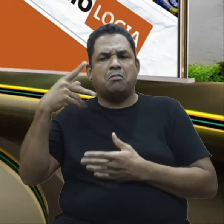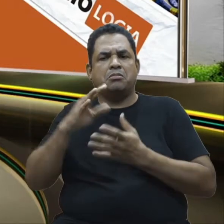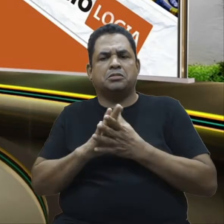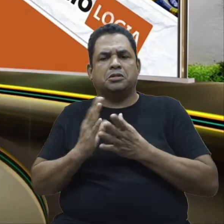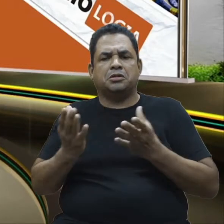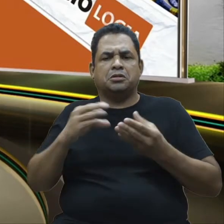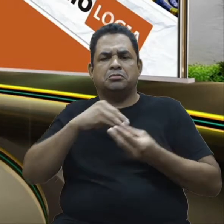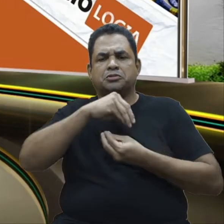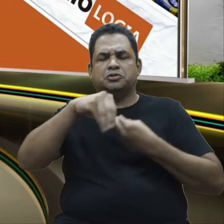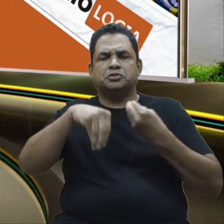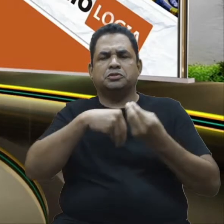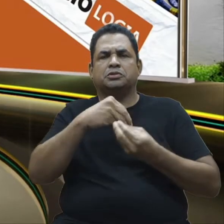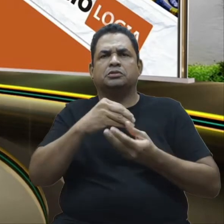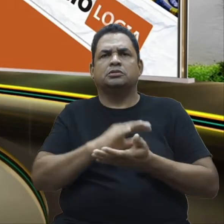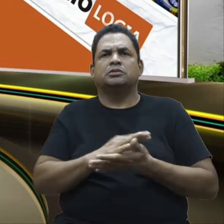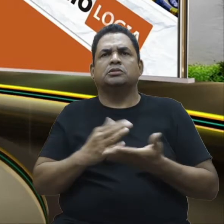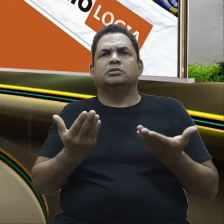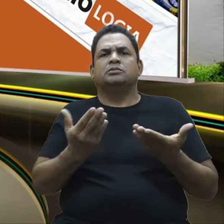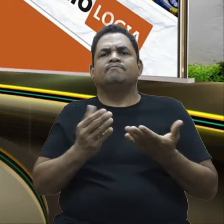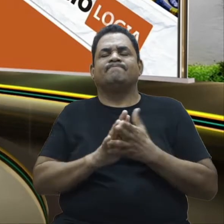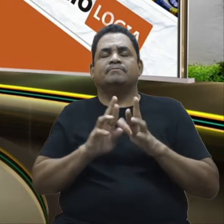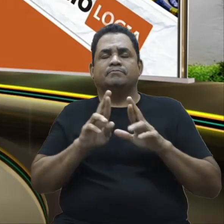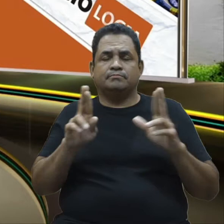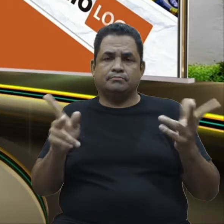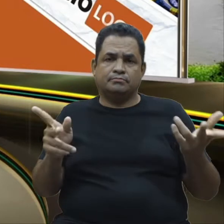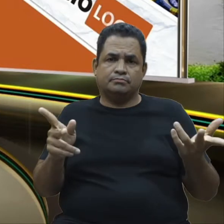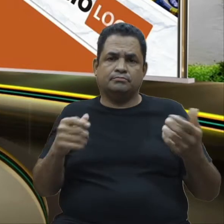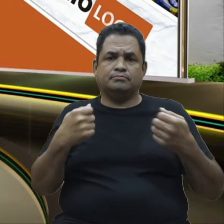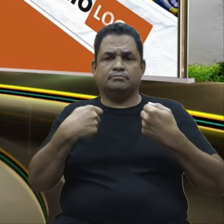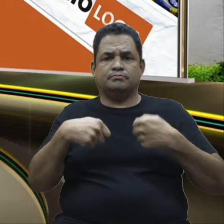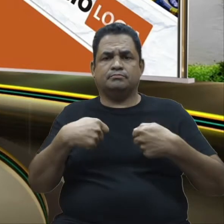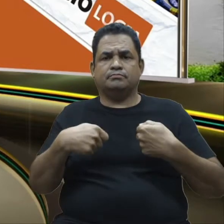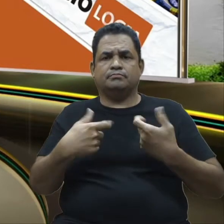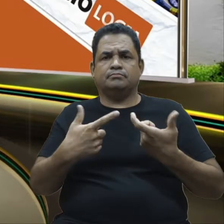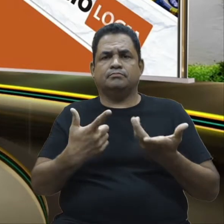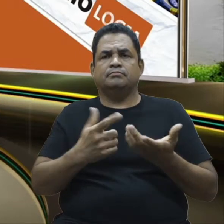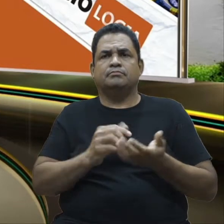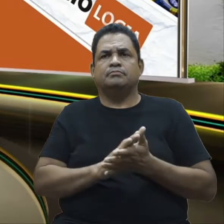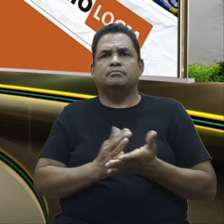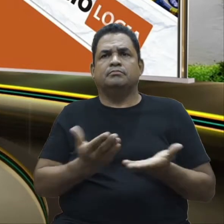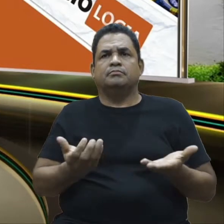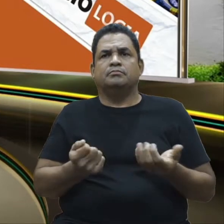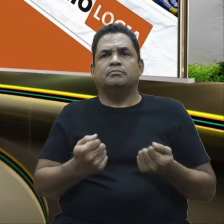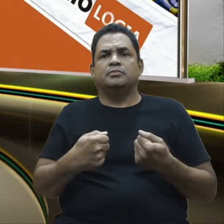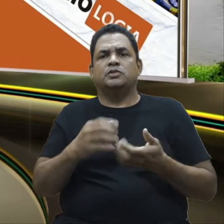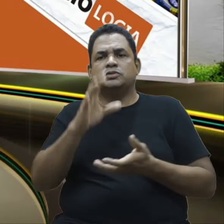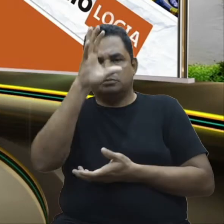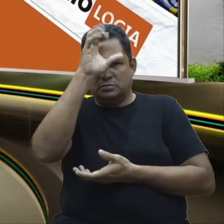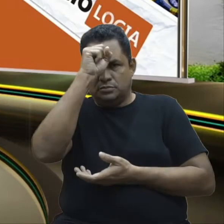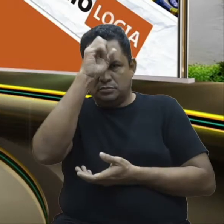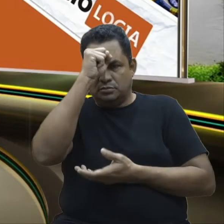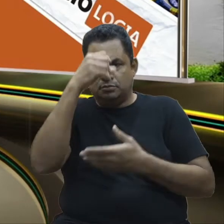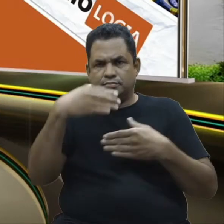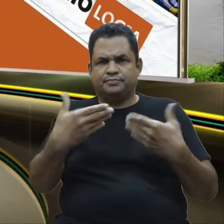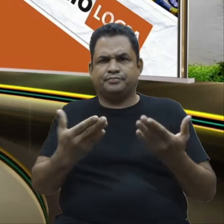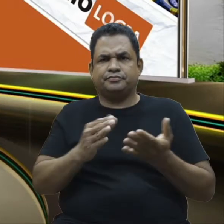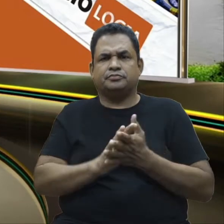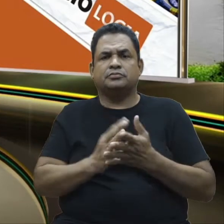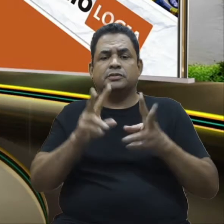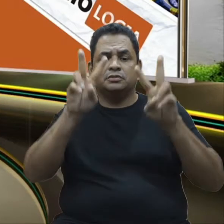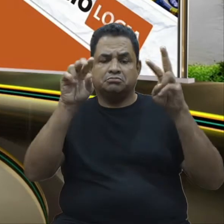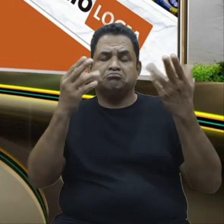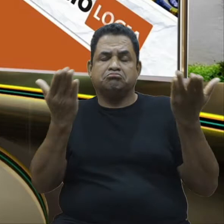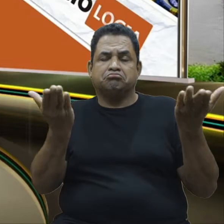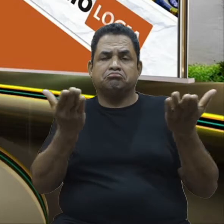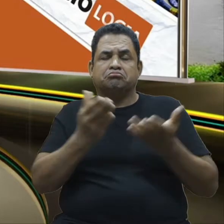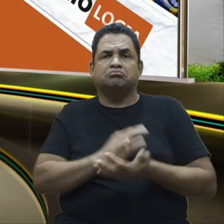Estado. Então, assim, é diferente, é necessário que a gente possa aprender, né, sobre esses assuntos. E